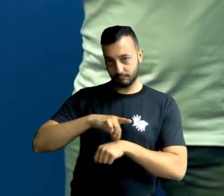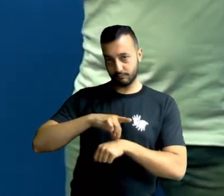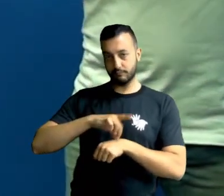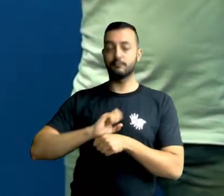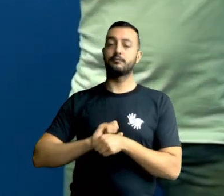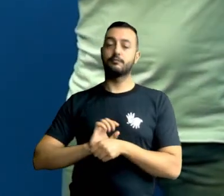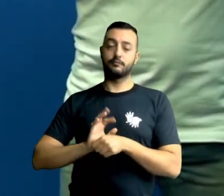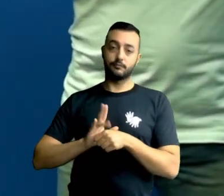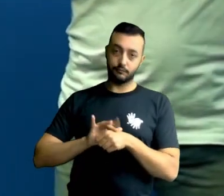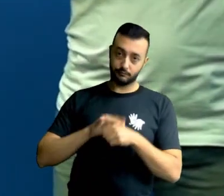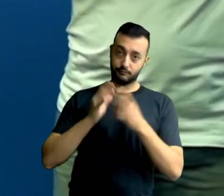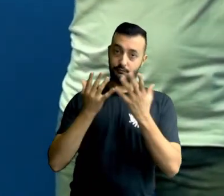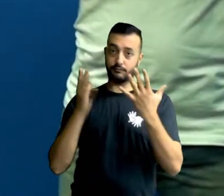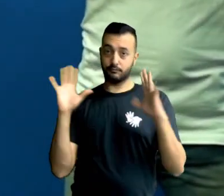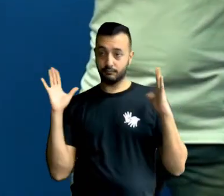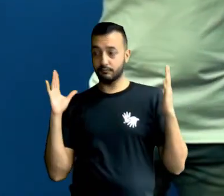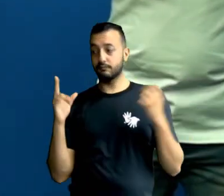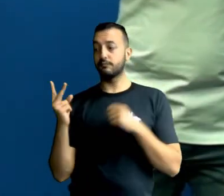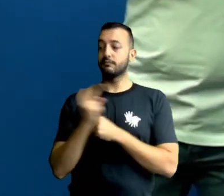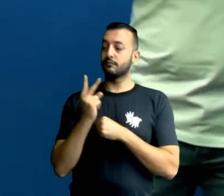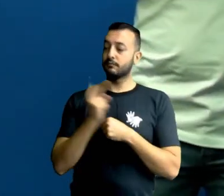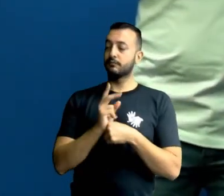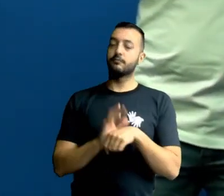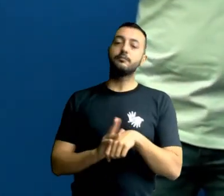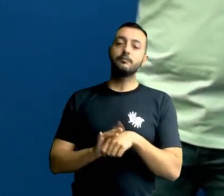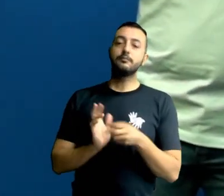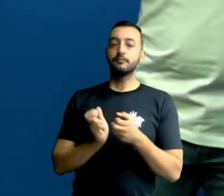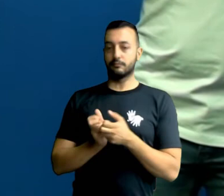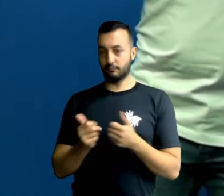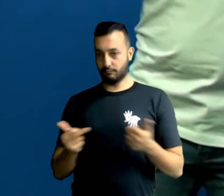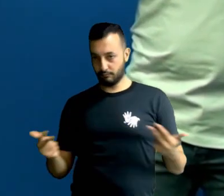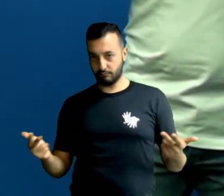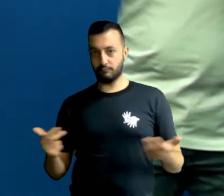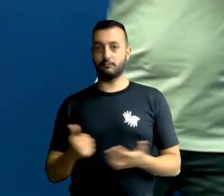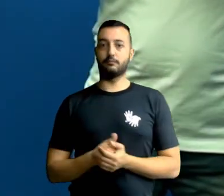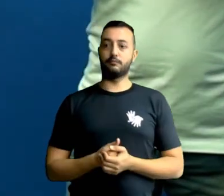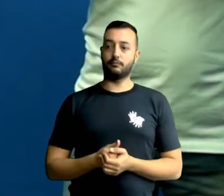que envolvem o meio ambiente, nos protege contra essas doenças,